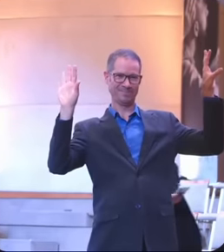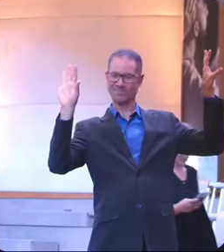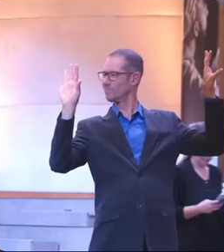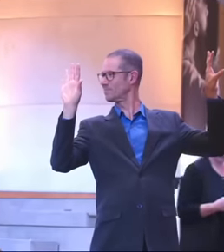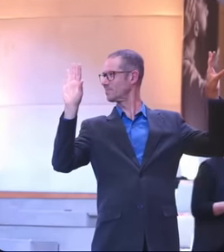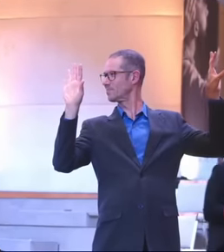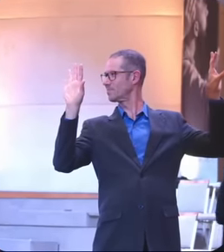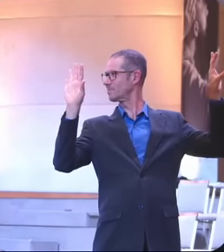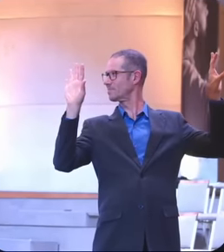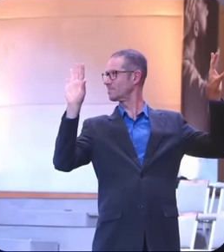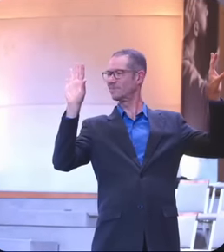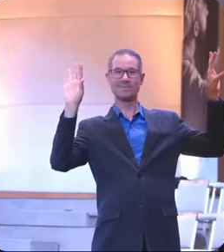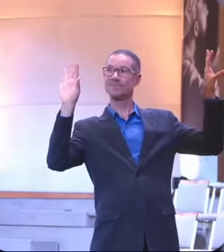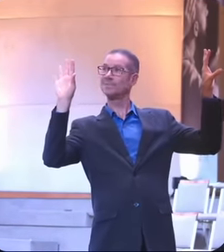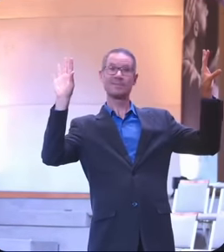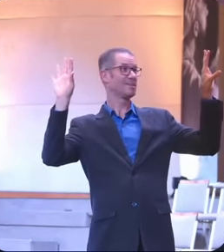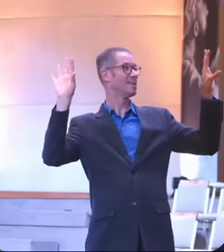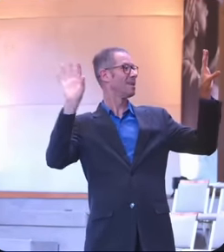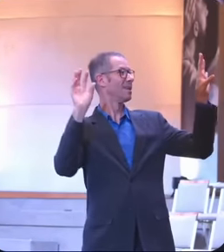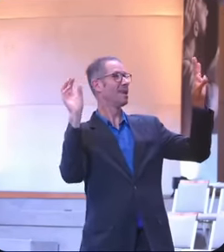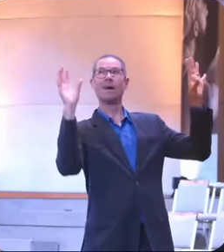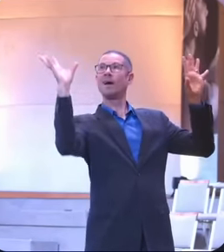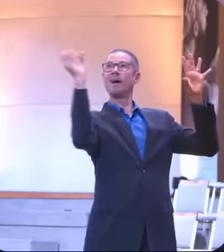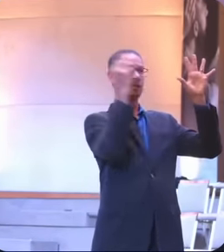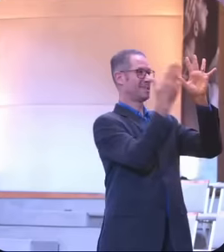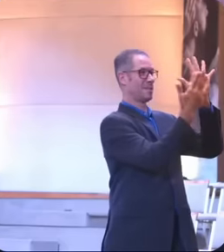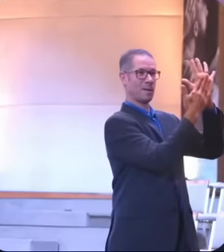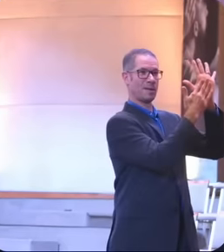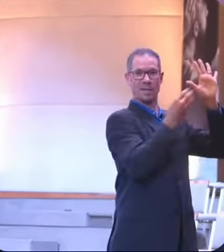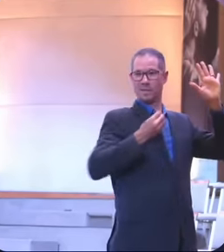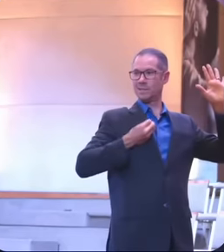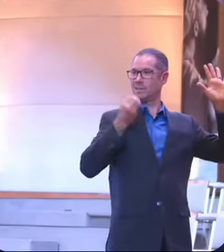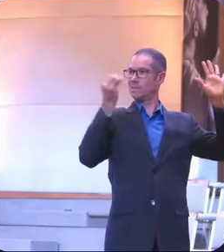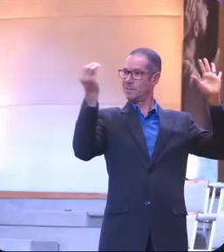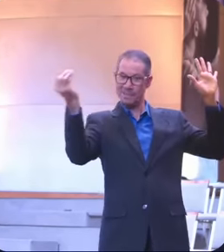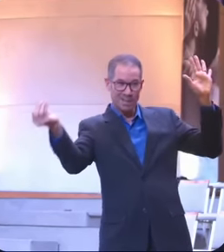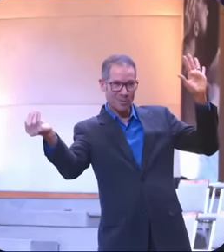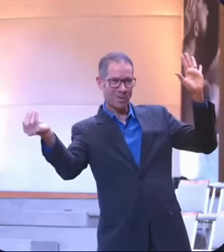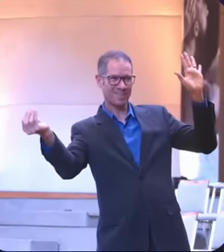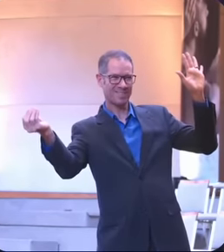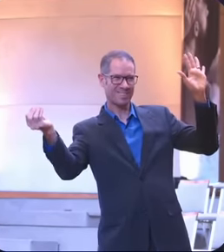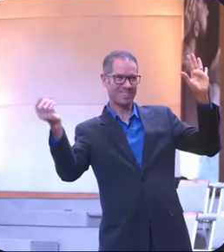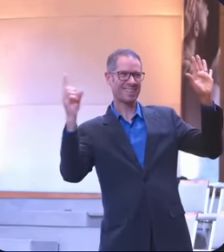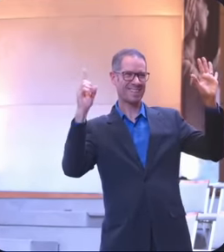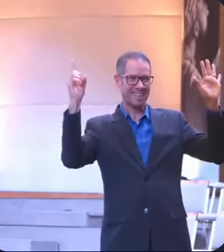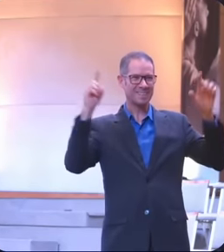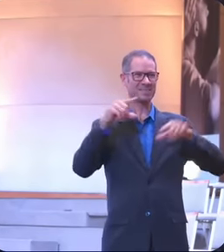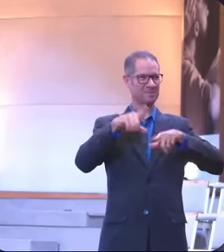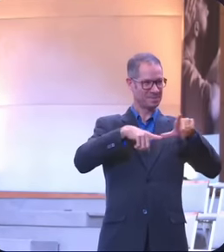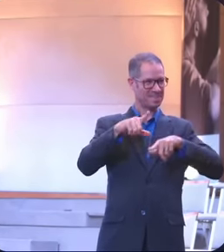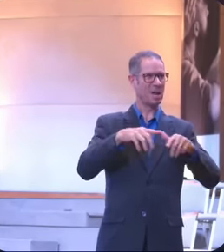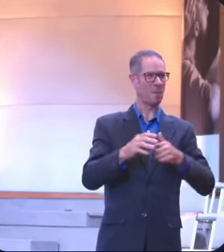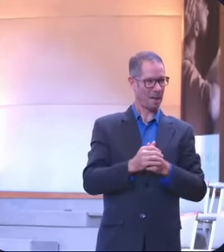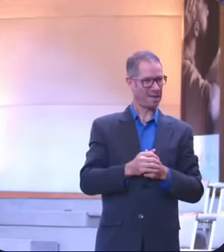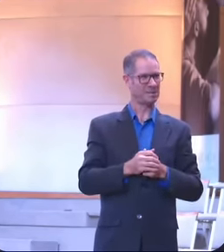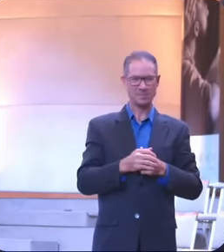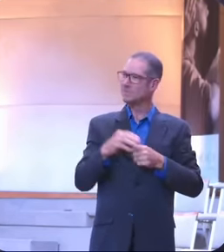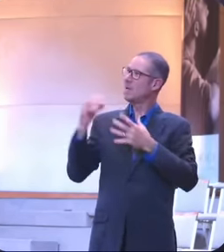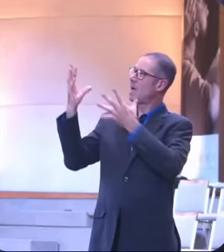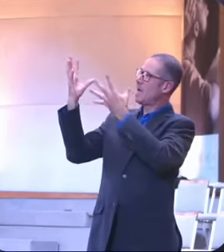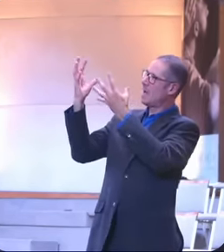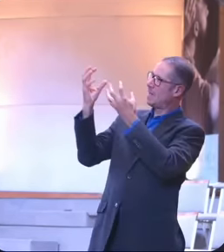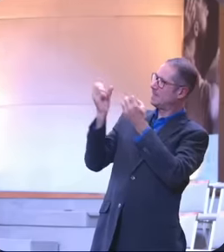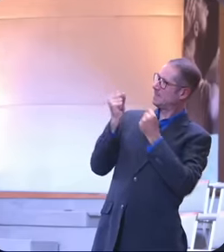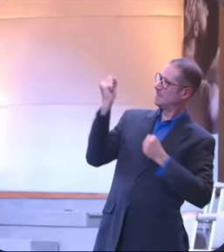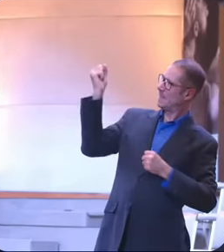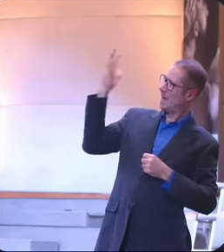com essa mão, mas eu estou doando com a outra. Porque é assim que Deus trabalha. Você vai receber